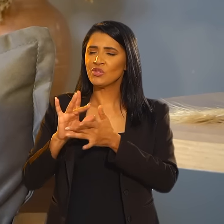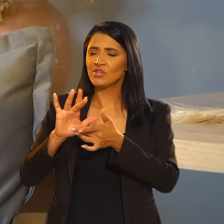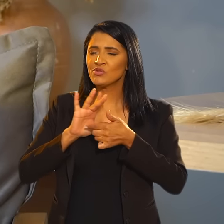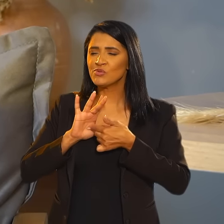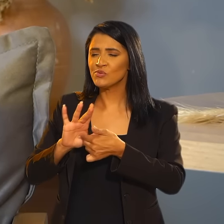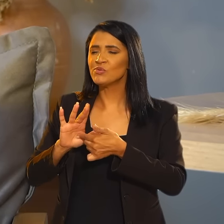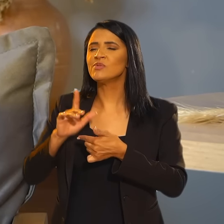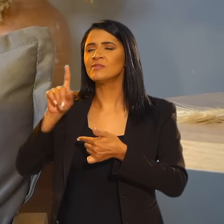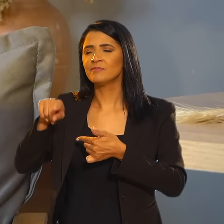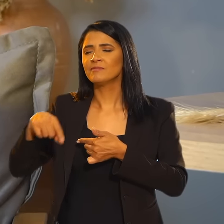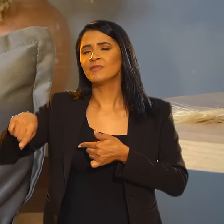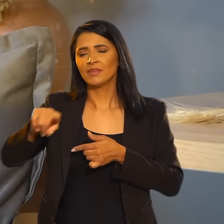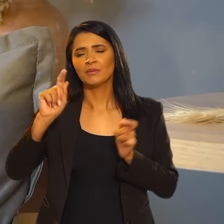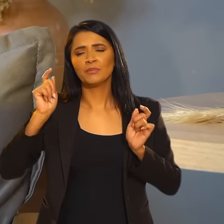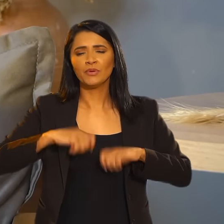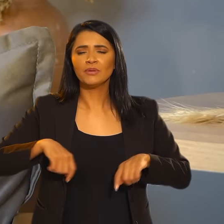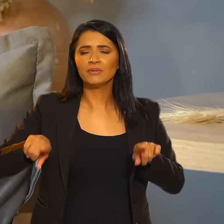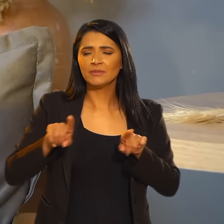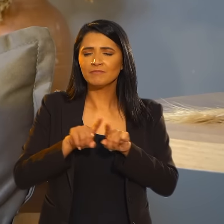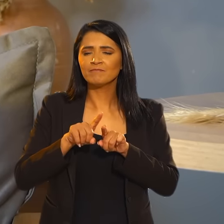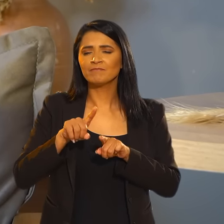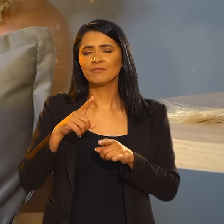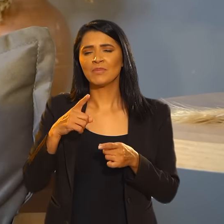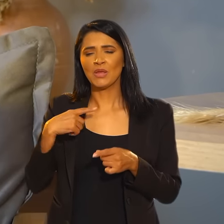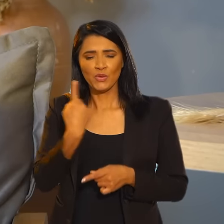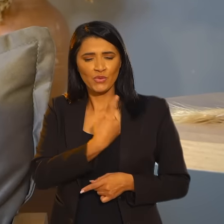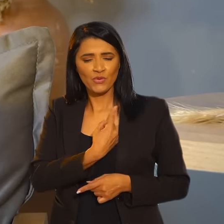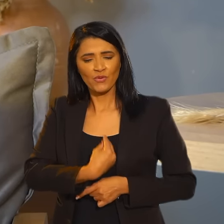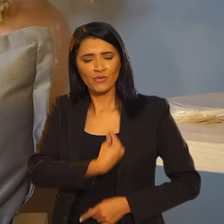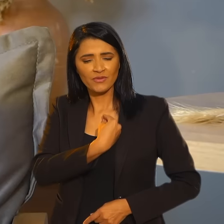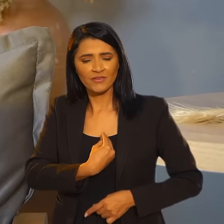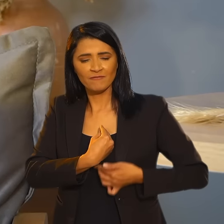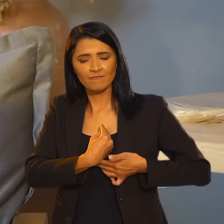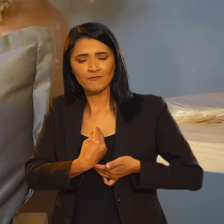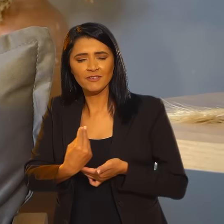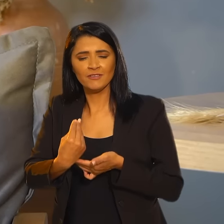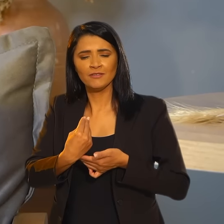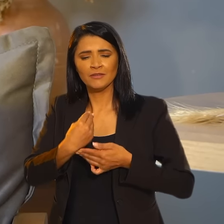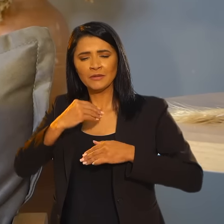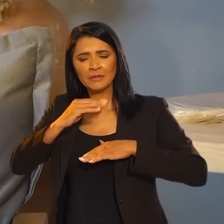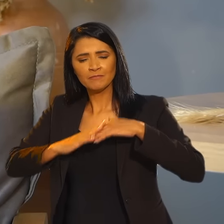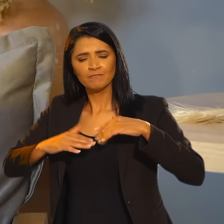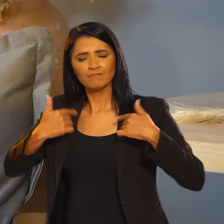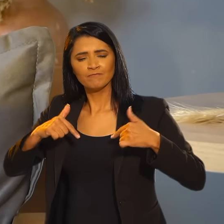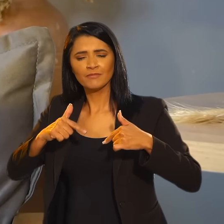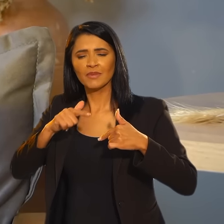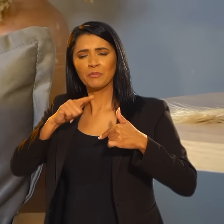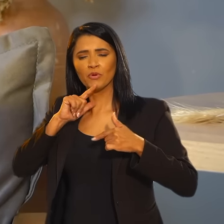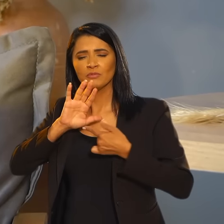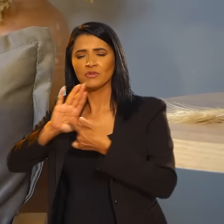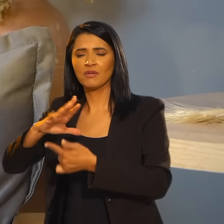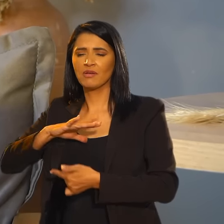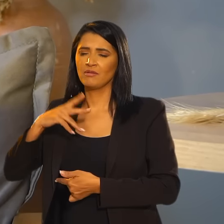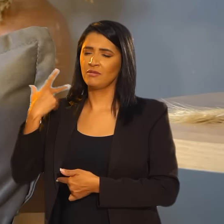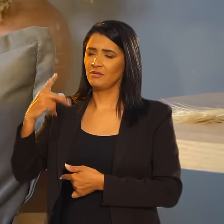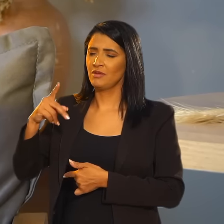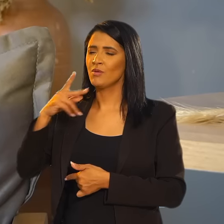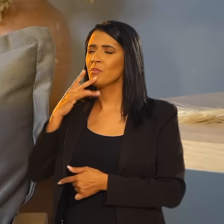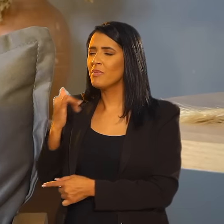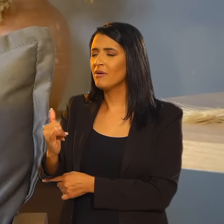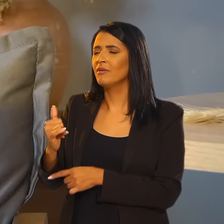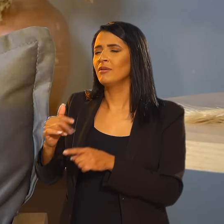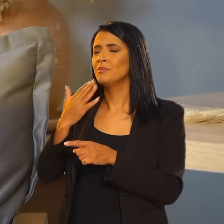elas possam, que o nosso viver, que o nosso agir possa refletir o Teu caráter, Pai. Nós queremos